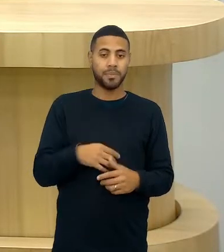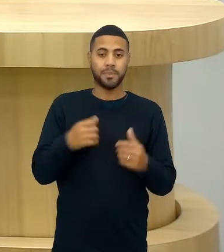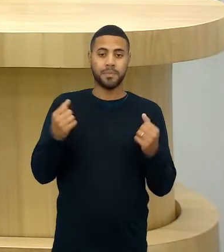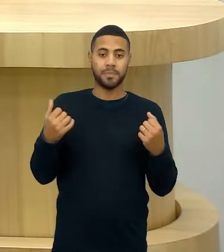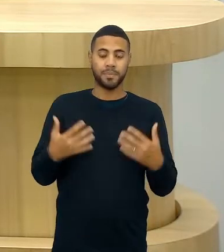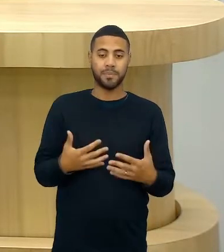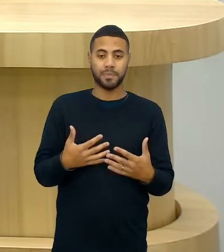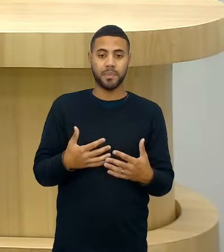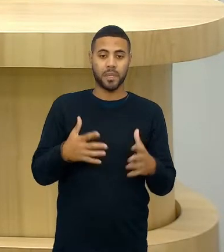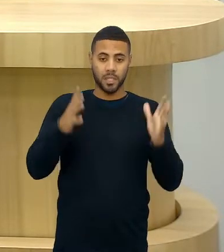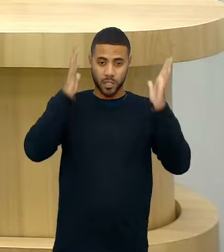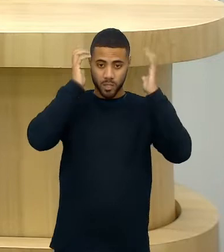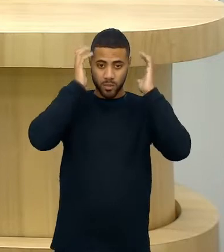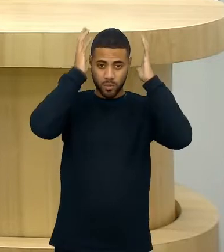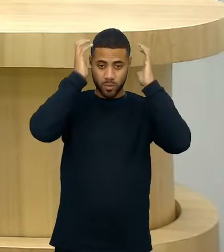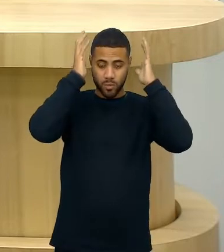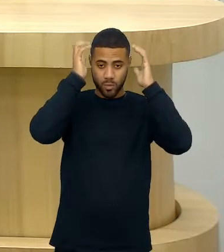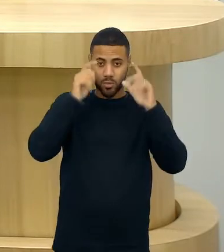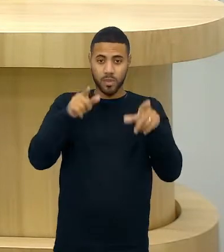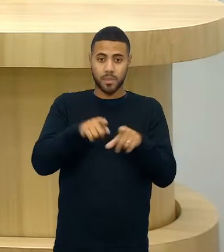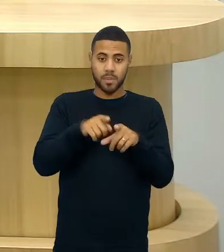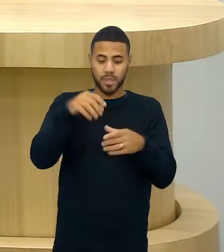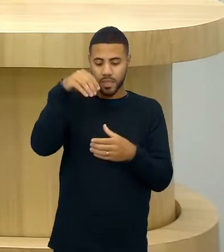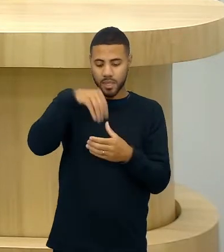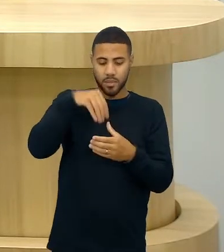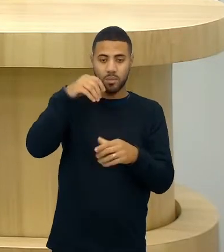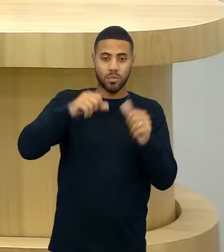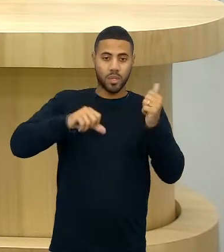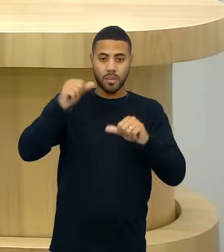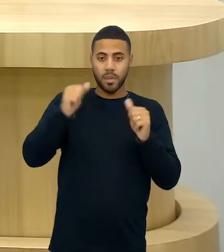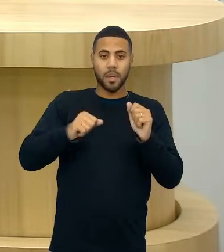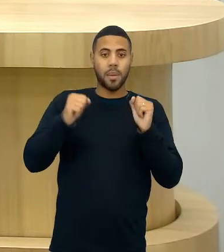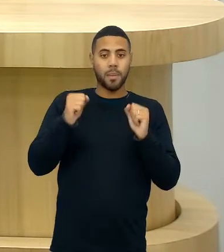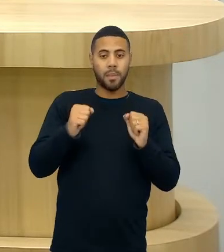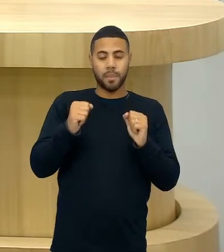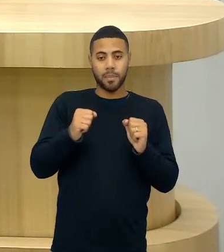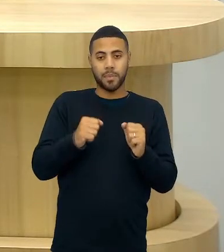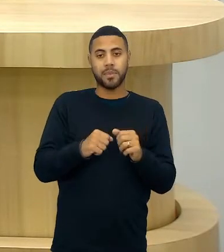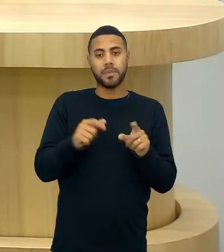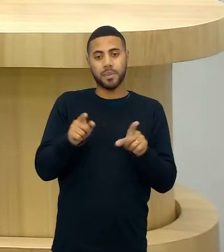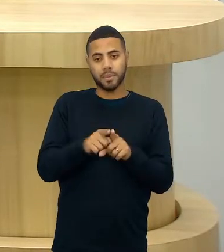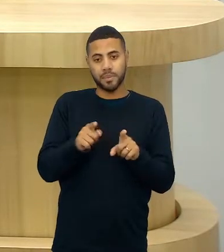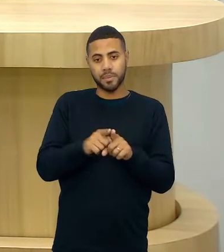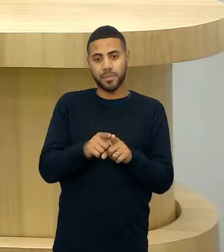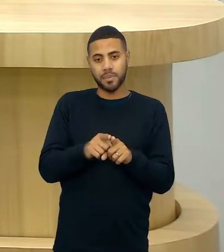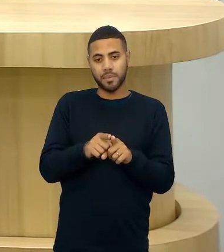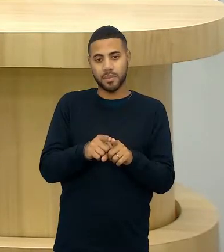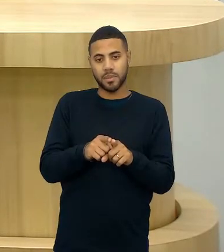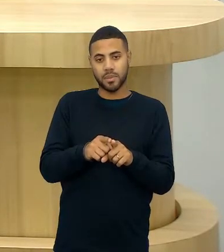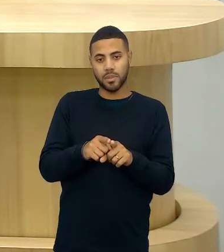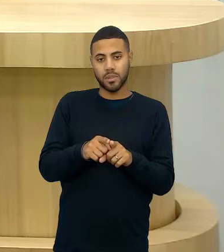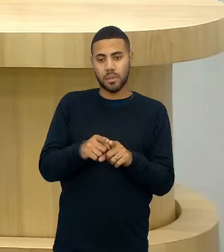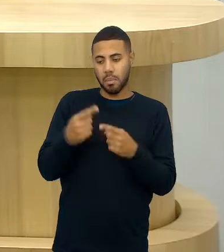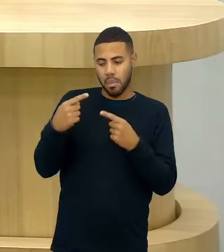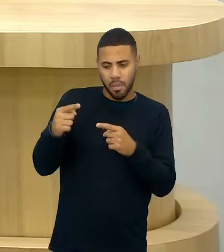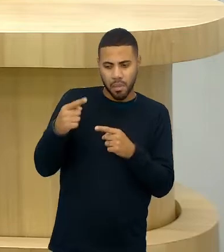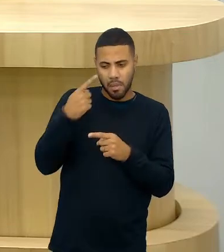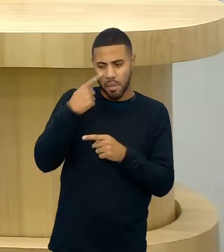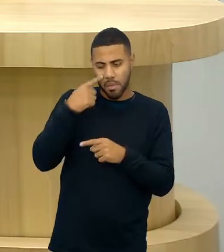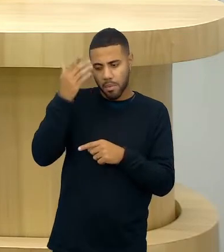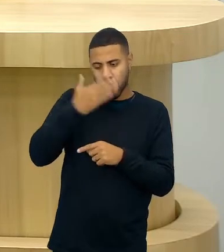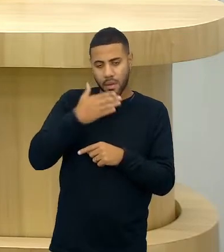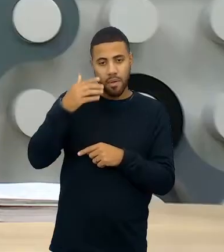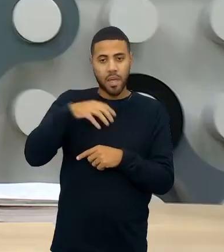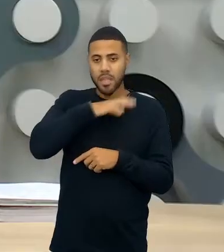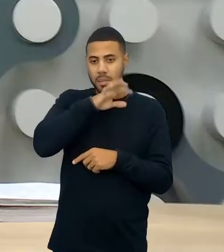Aquele shampoo, né, o conteúdo daquele shampoo, ele pode ser cruelty free, por exemplo, não testado em animais, né?